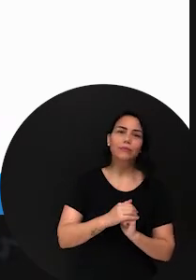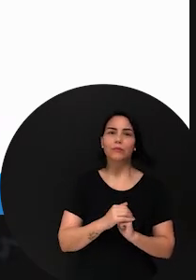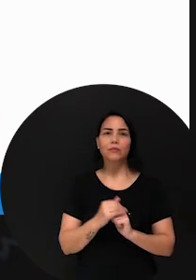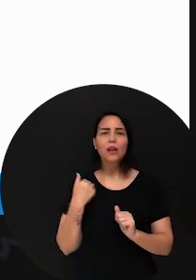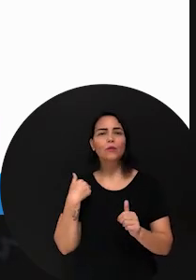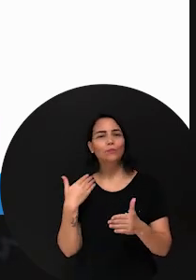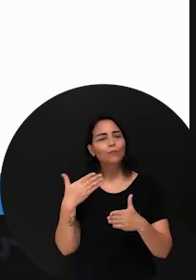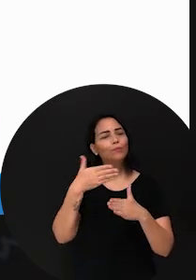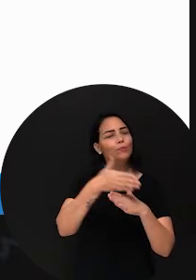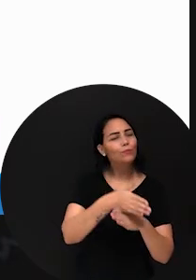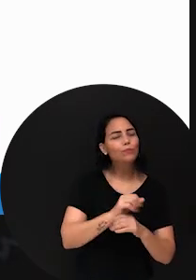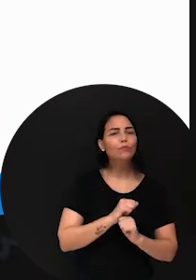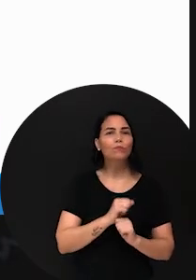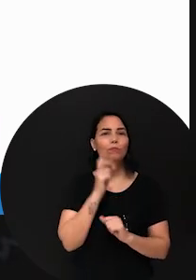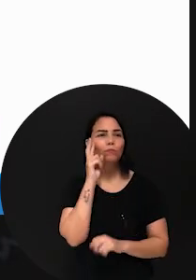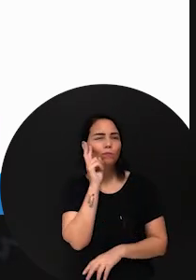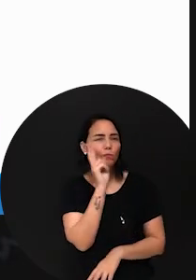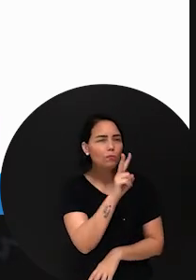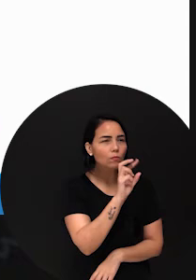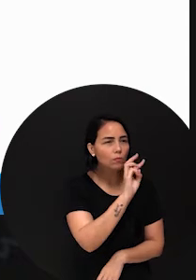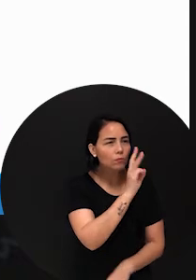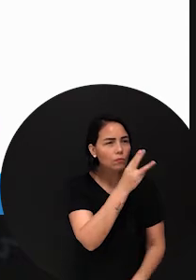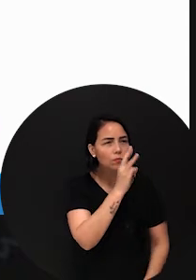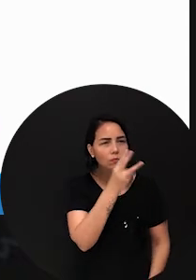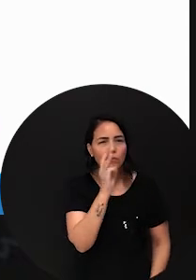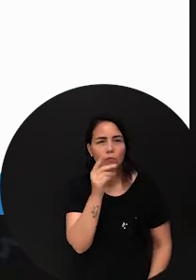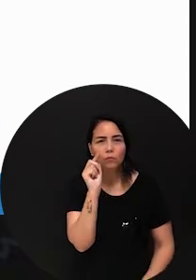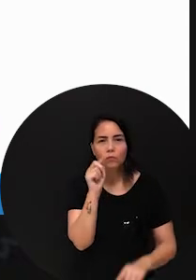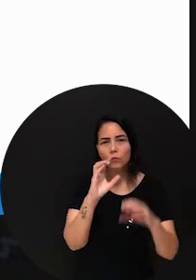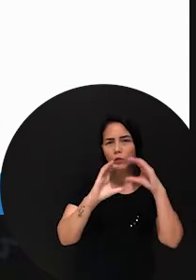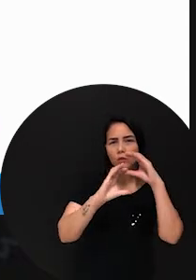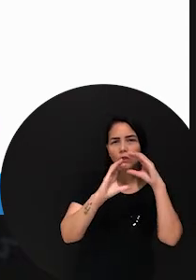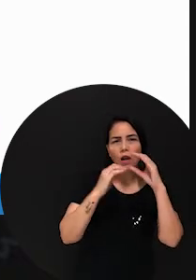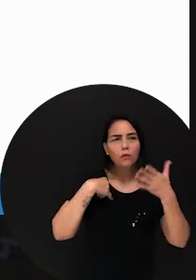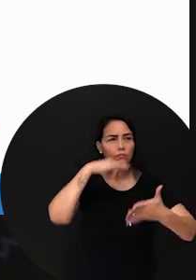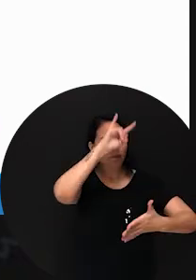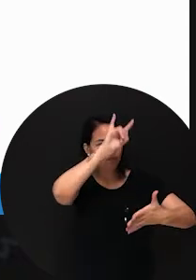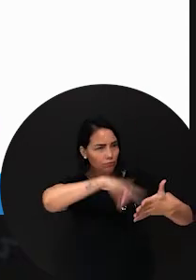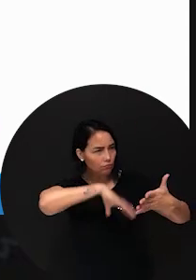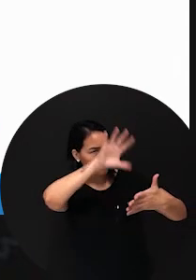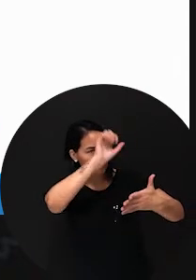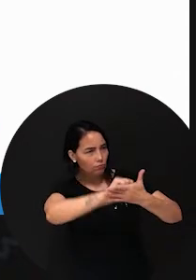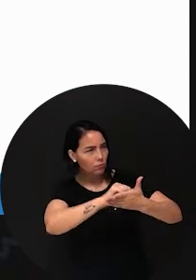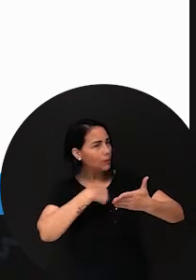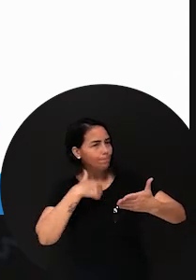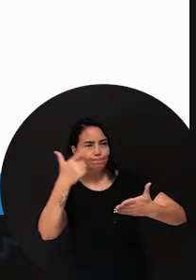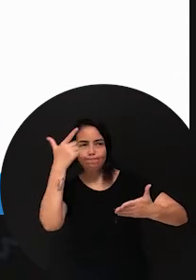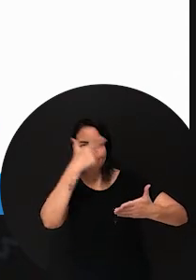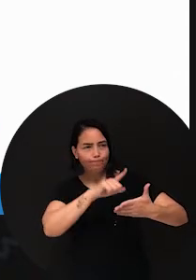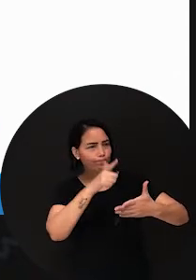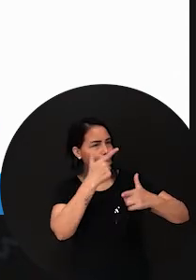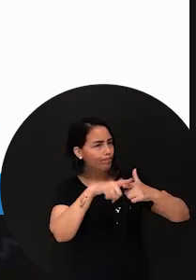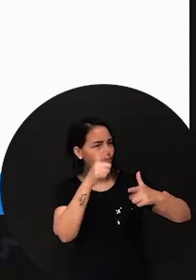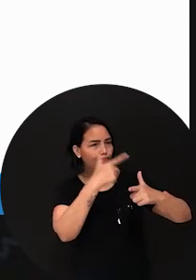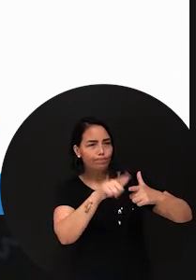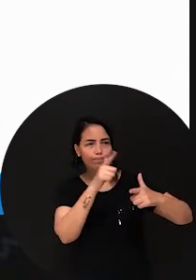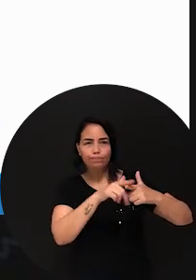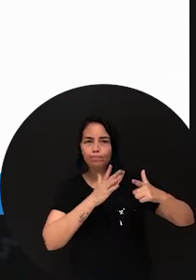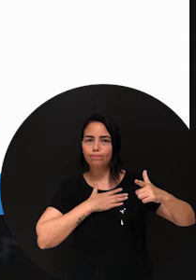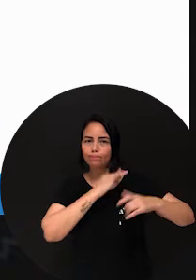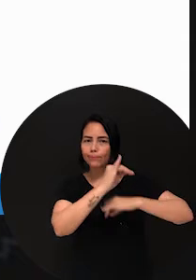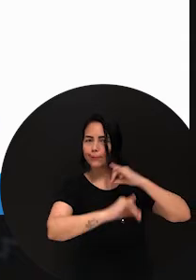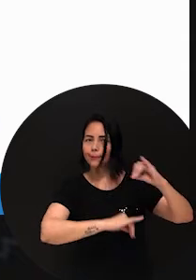eu entrei lá no site da SCAR para preencher toda a minha ficha e eu não consegui preencher, deu problema na minha internet,